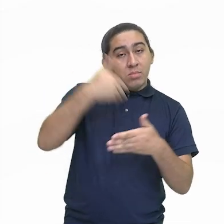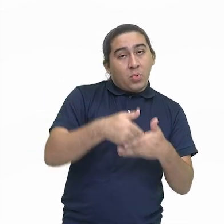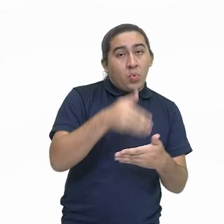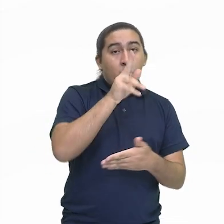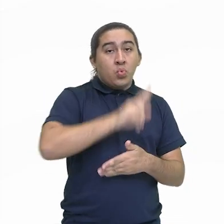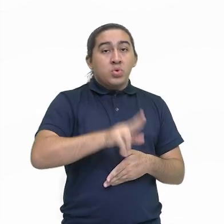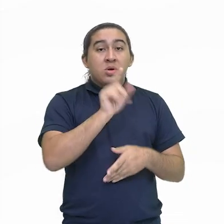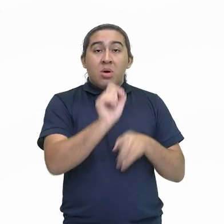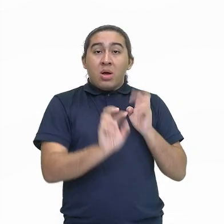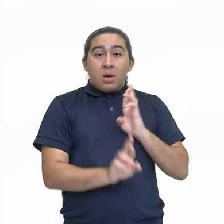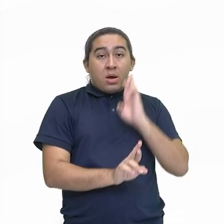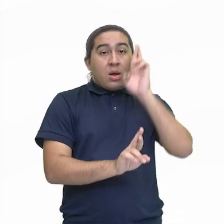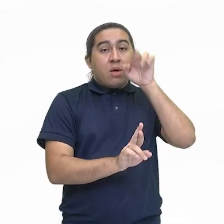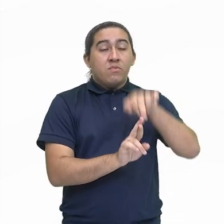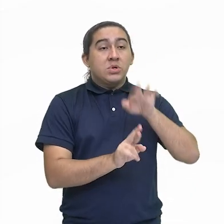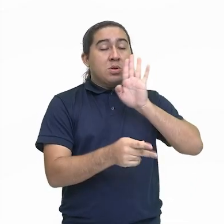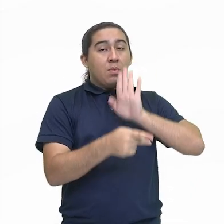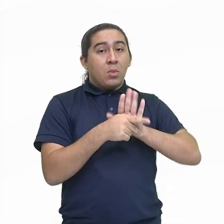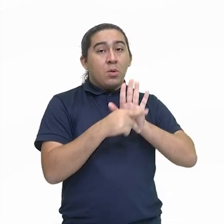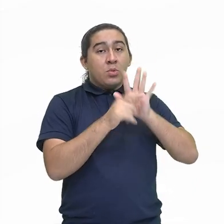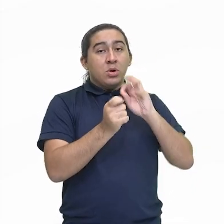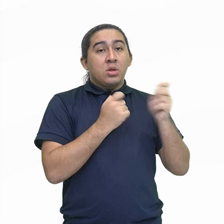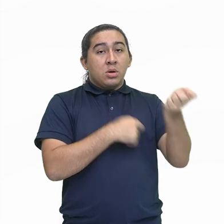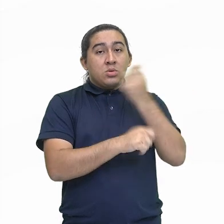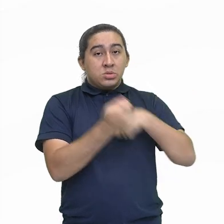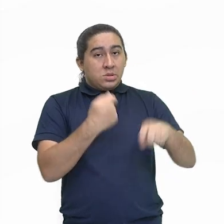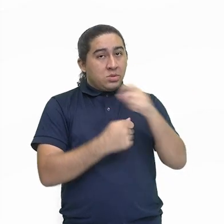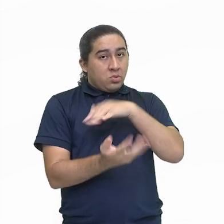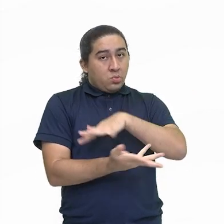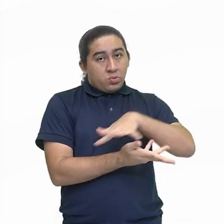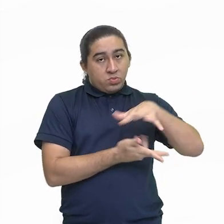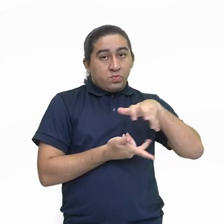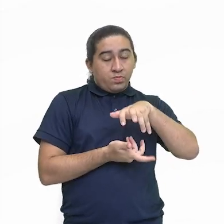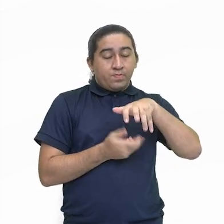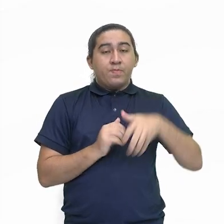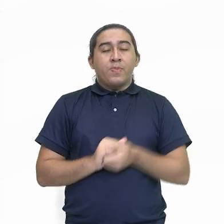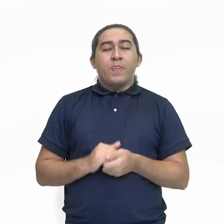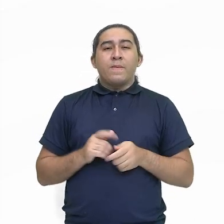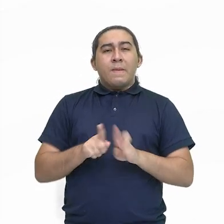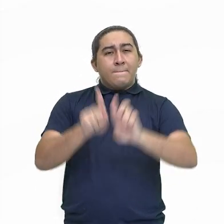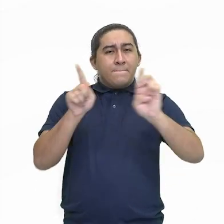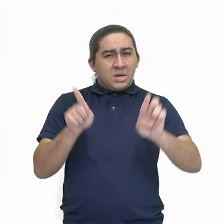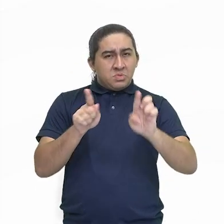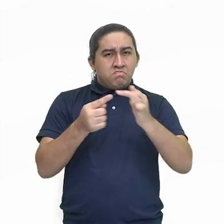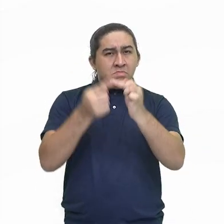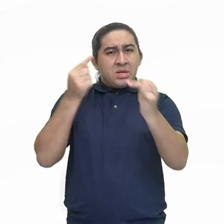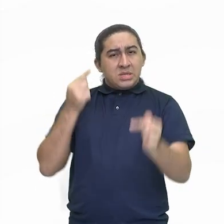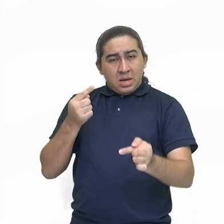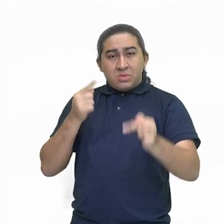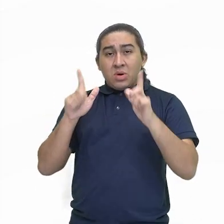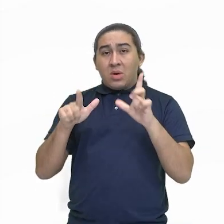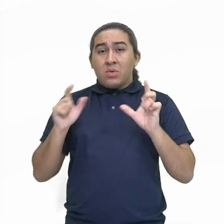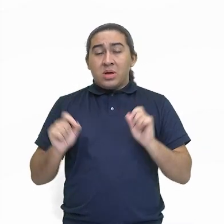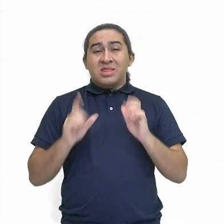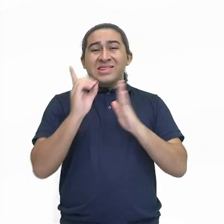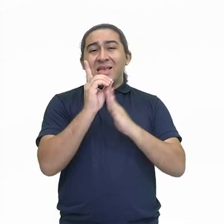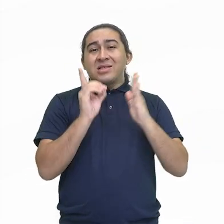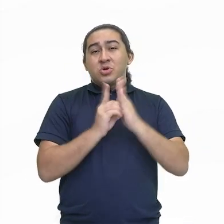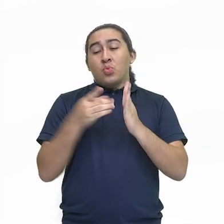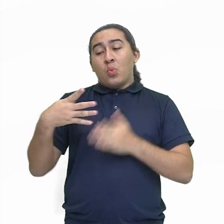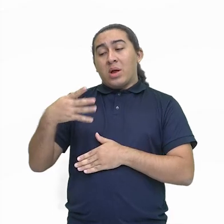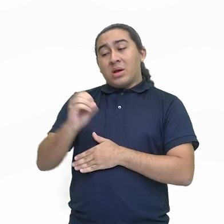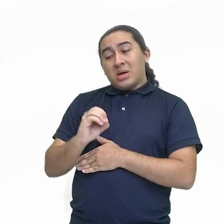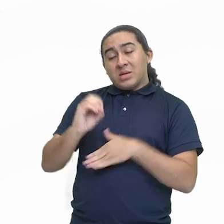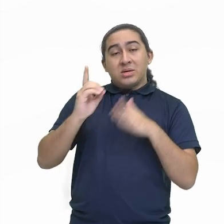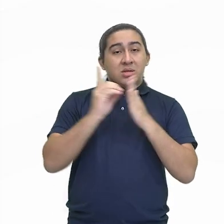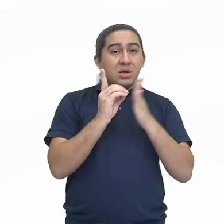como referência para as negociações internacionais. Só que naquela época da Guerra Fria, a gente está falando de década de 40, década de 50,